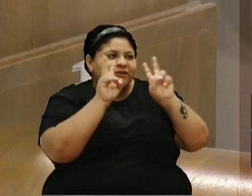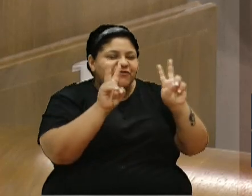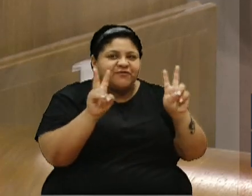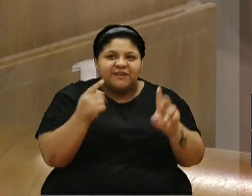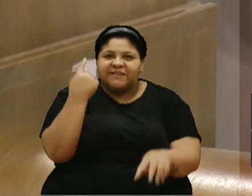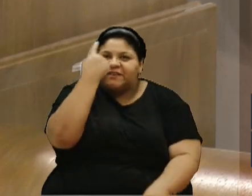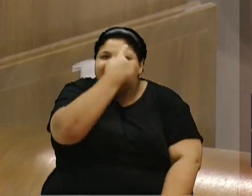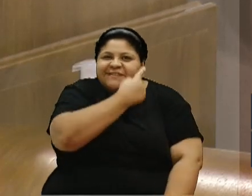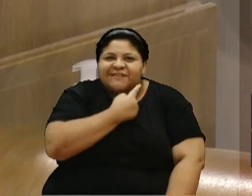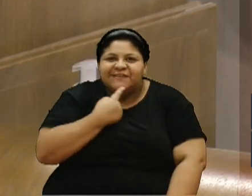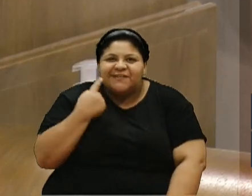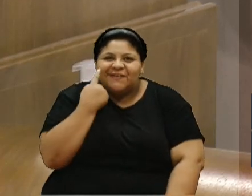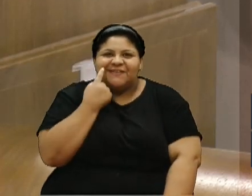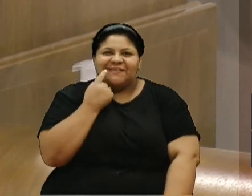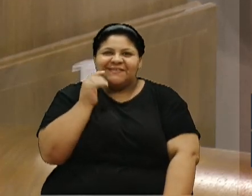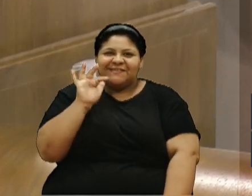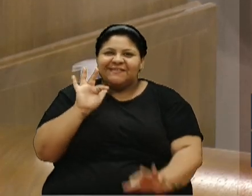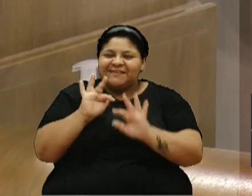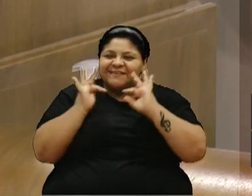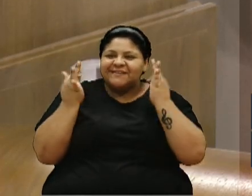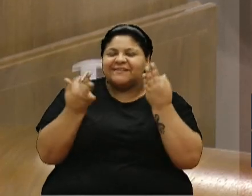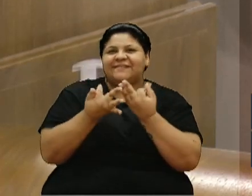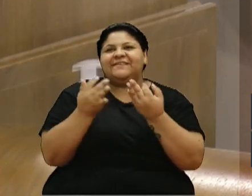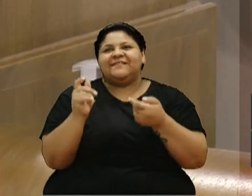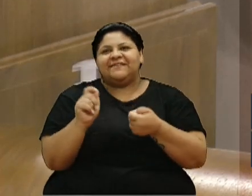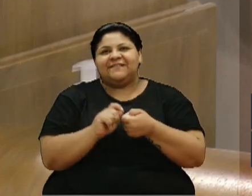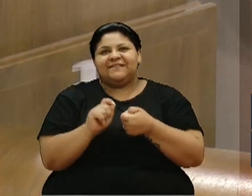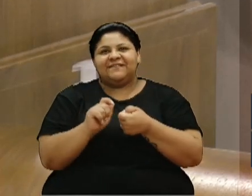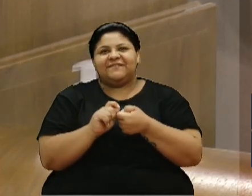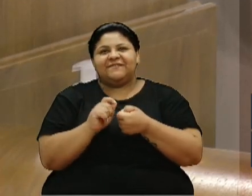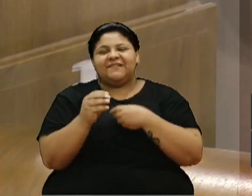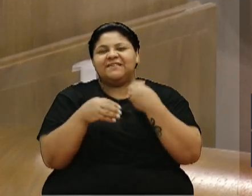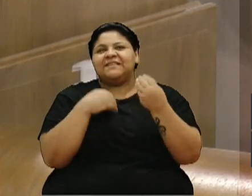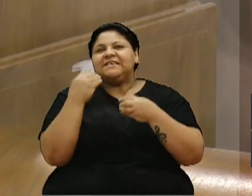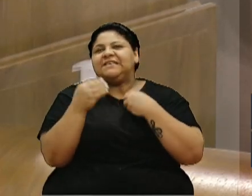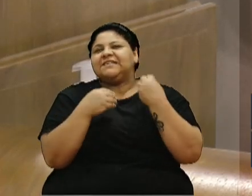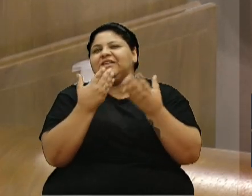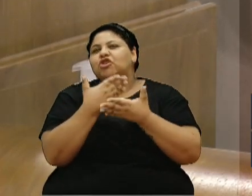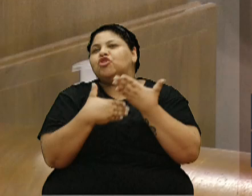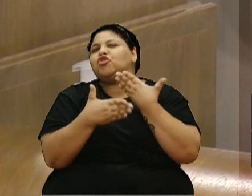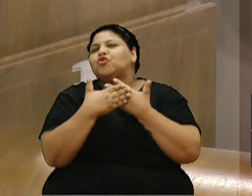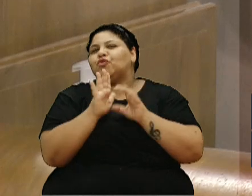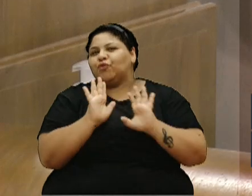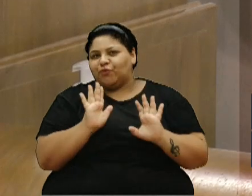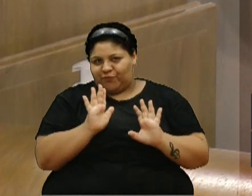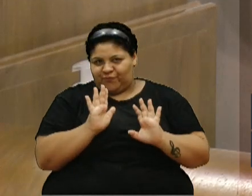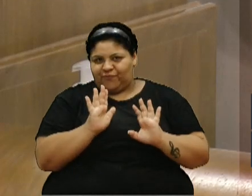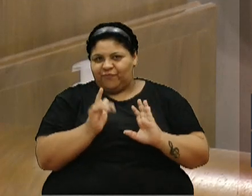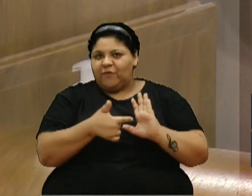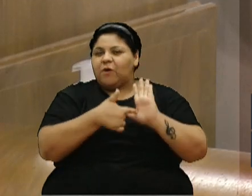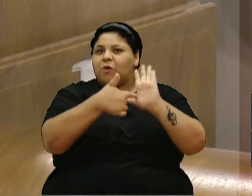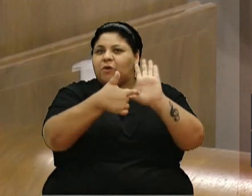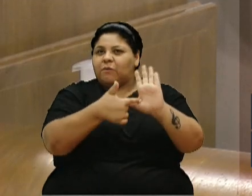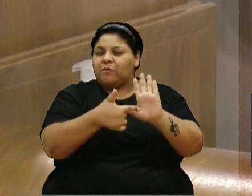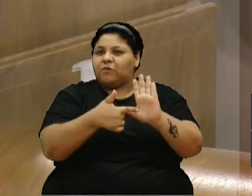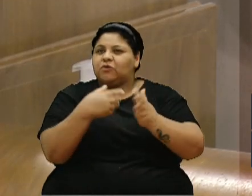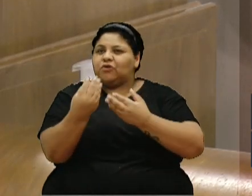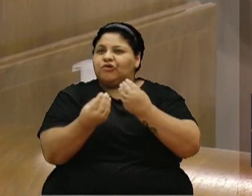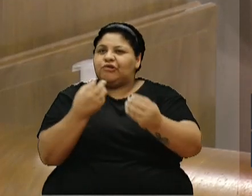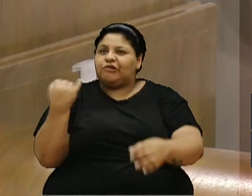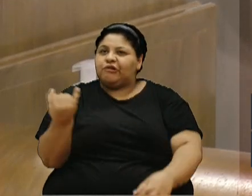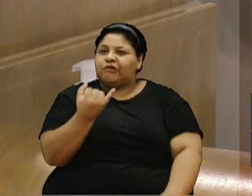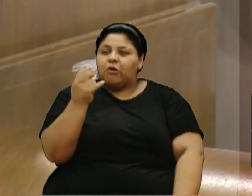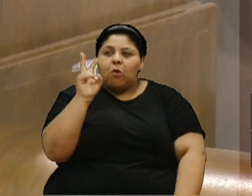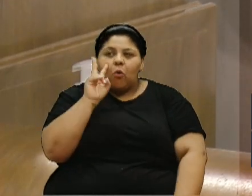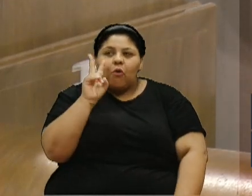rostos familiares que fazem ter sentido tudo isso, que mostram como é importante a gente